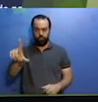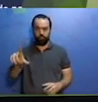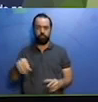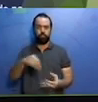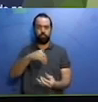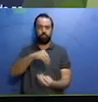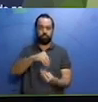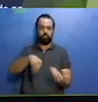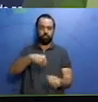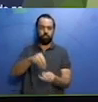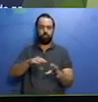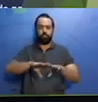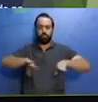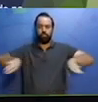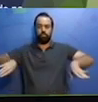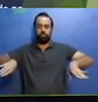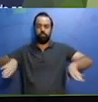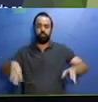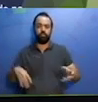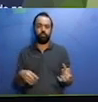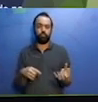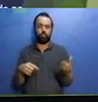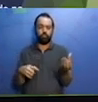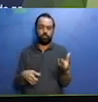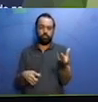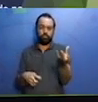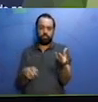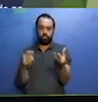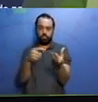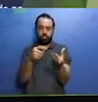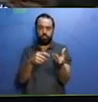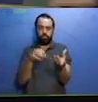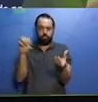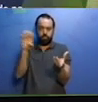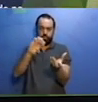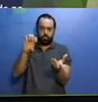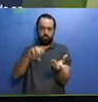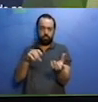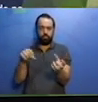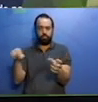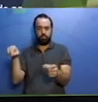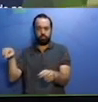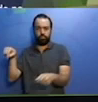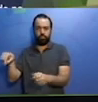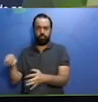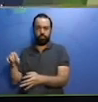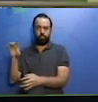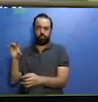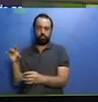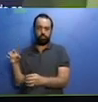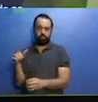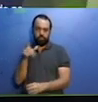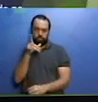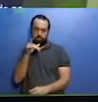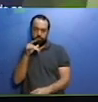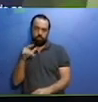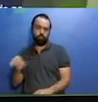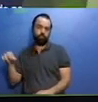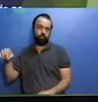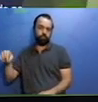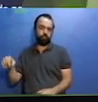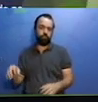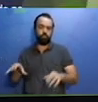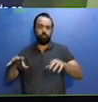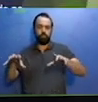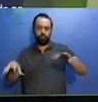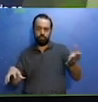mistura de água e sal. O sal vai ficar retido aqui no balão e a água vai ficar nesse outro recipiente. Então nós